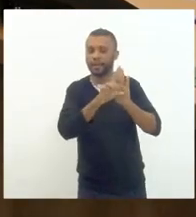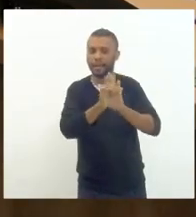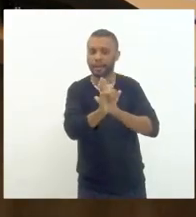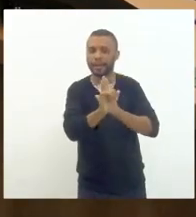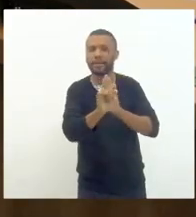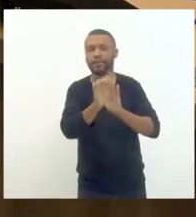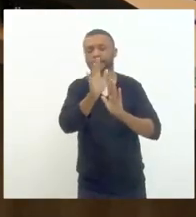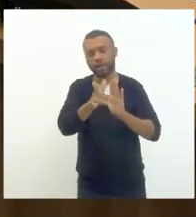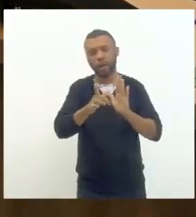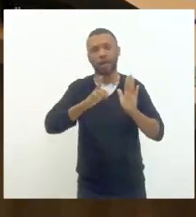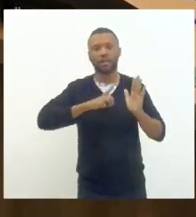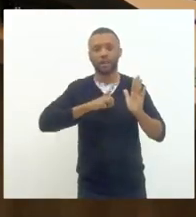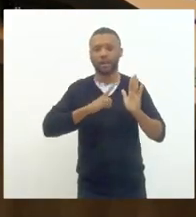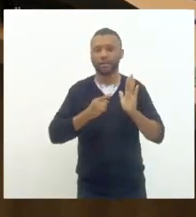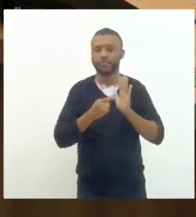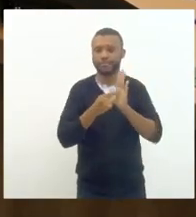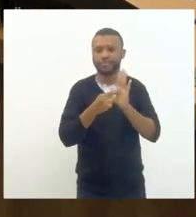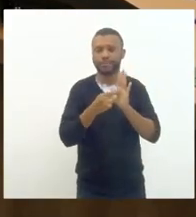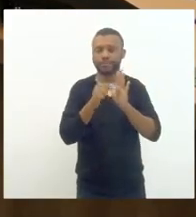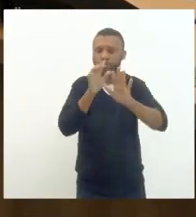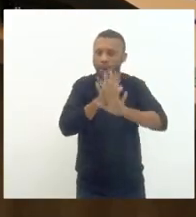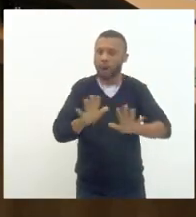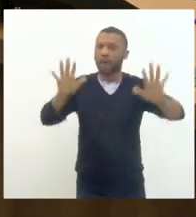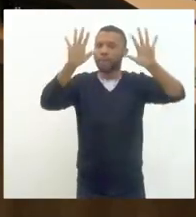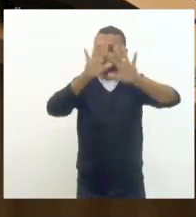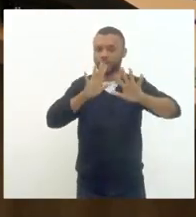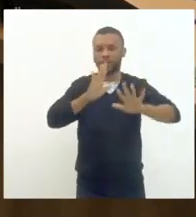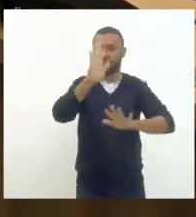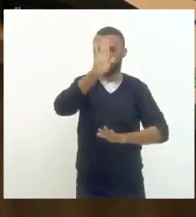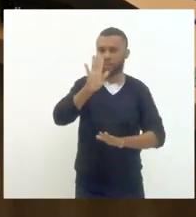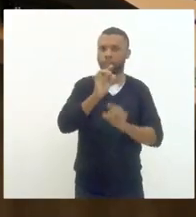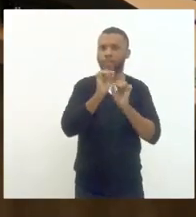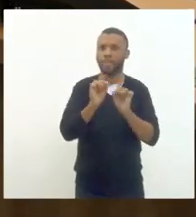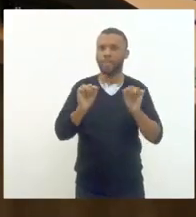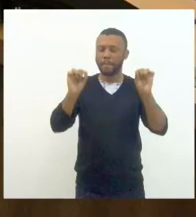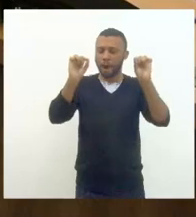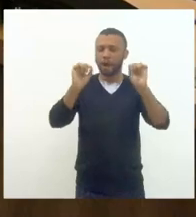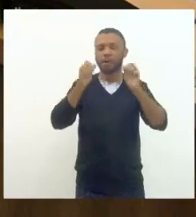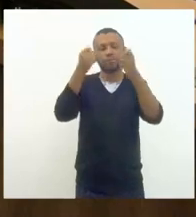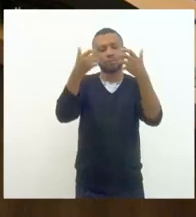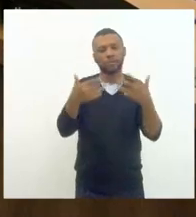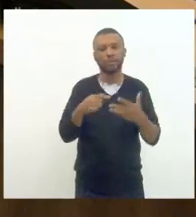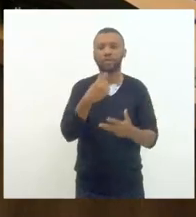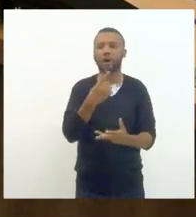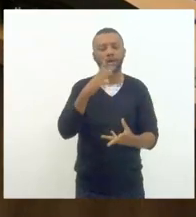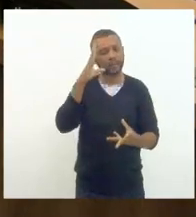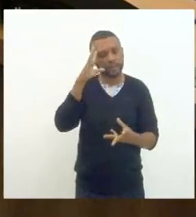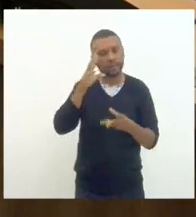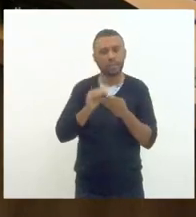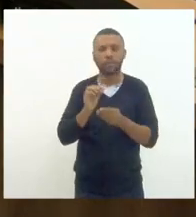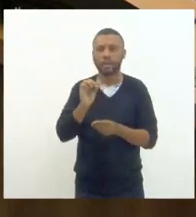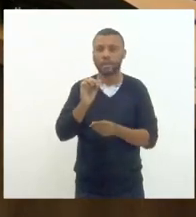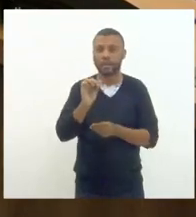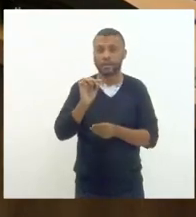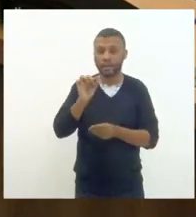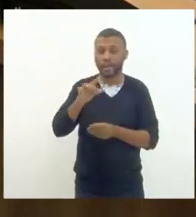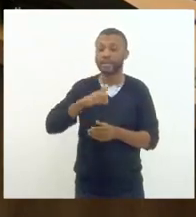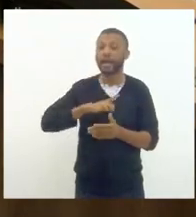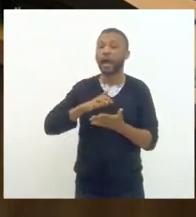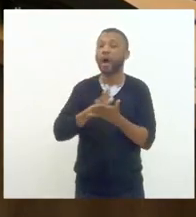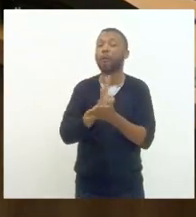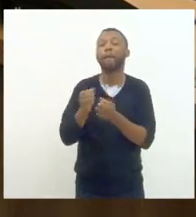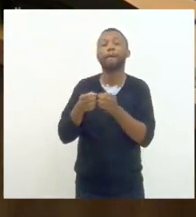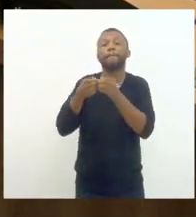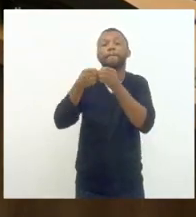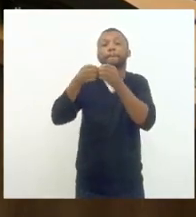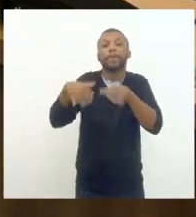já é no âmbito nacional tratada, entendemos, senhor presidente, que ela tem alguns